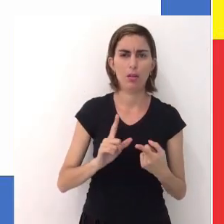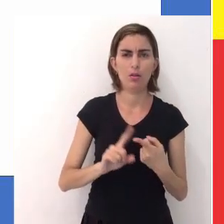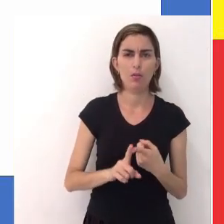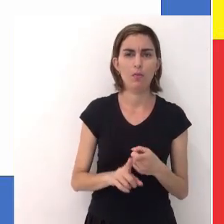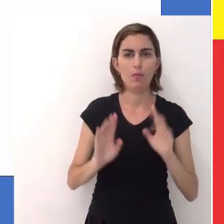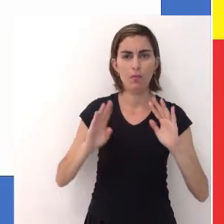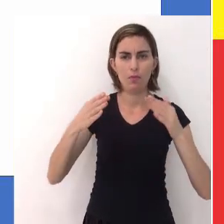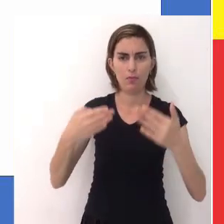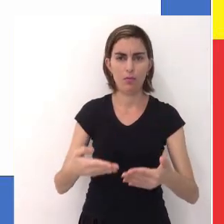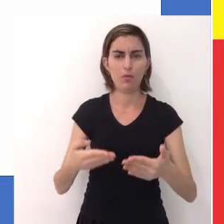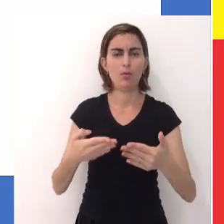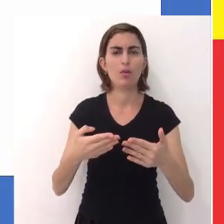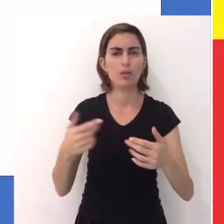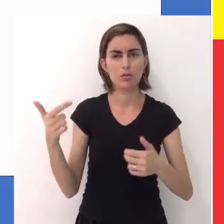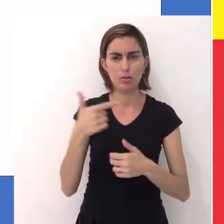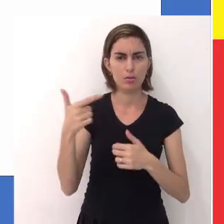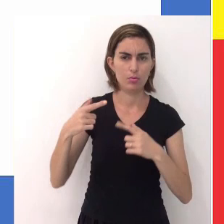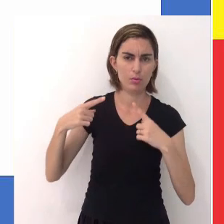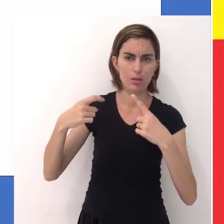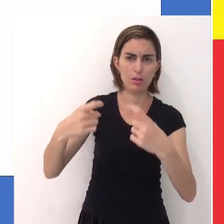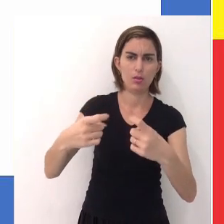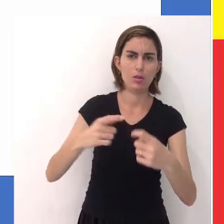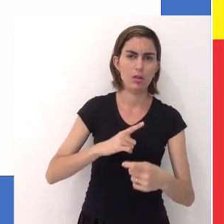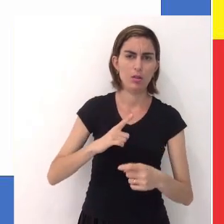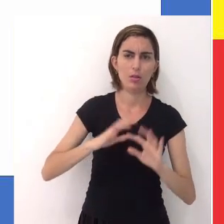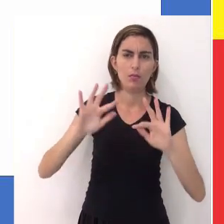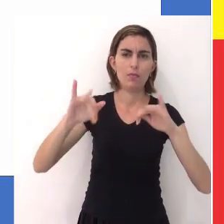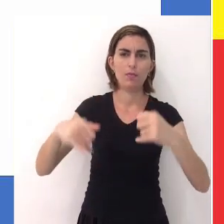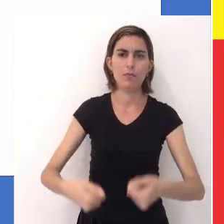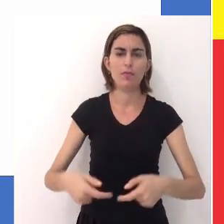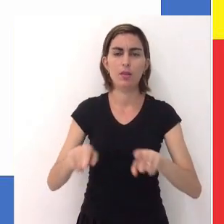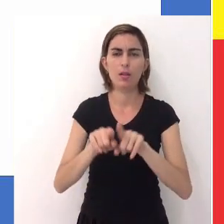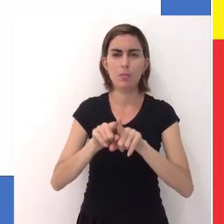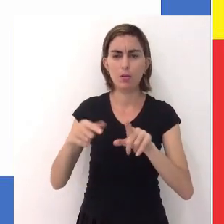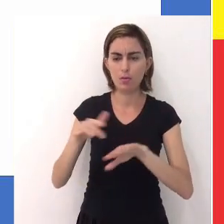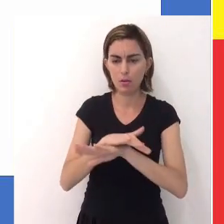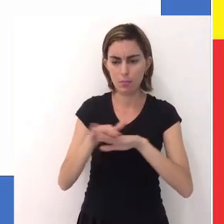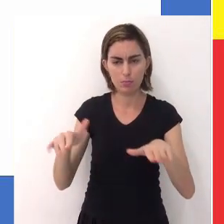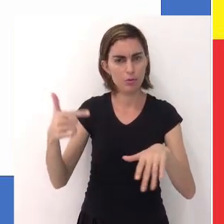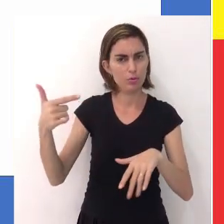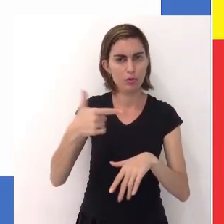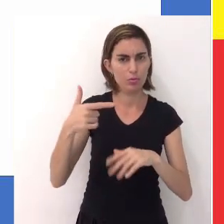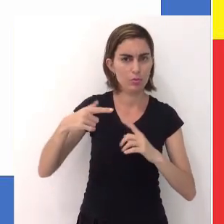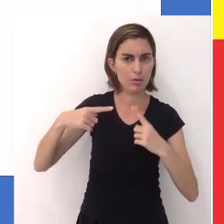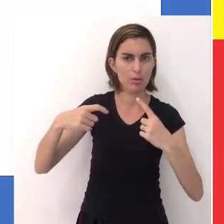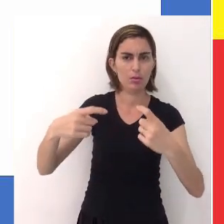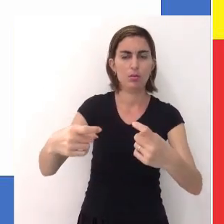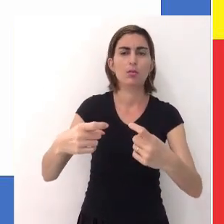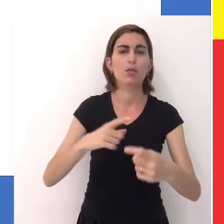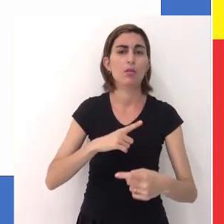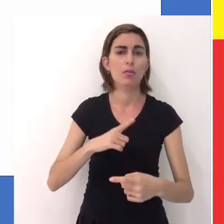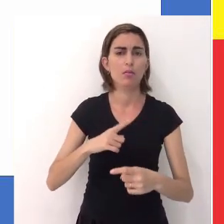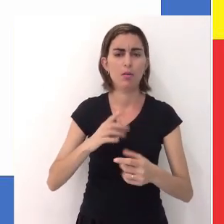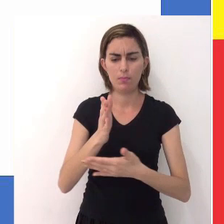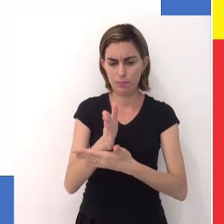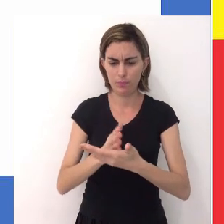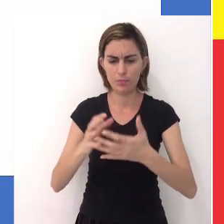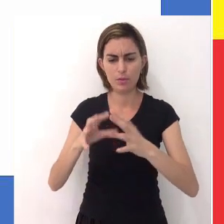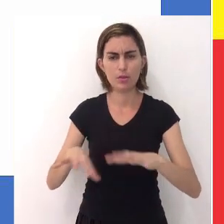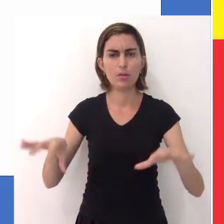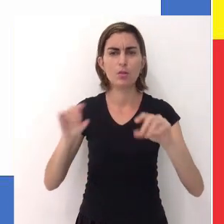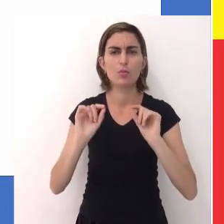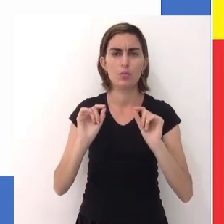vai focar tanto na Segunda Guerra Mundial, mas a gente vai ter o fim aí da Segunda Guerra, tá? E a gente vai ter uma